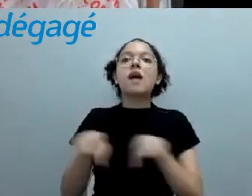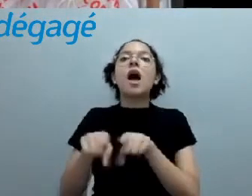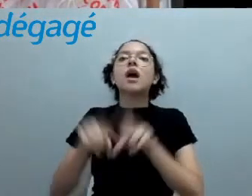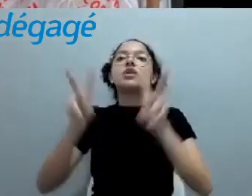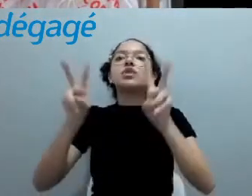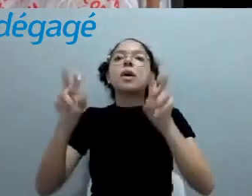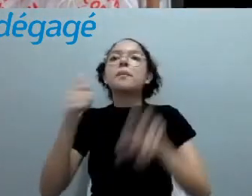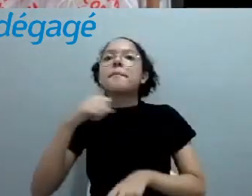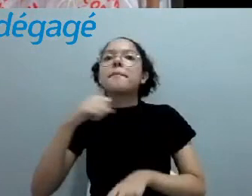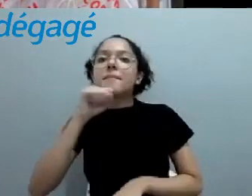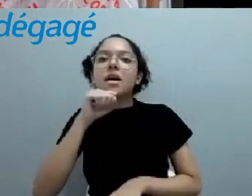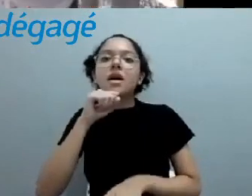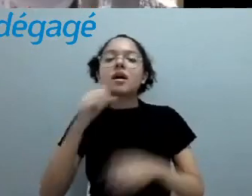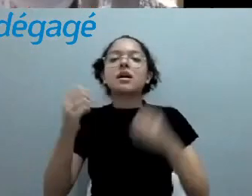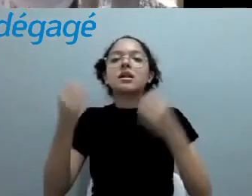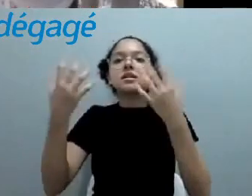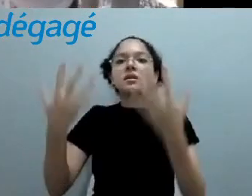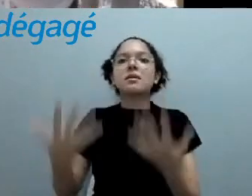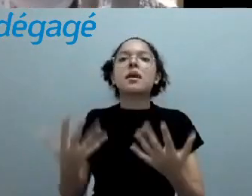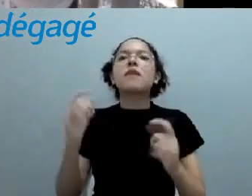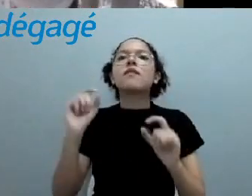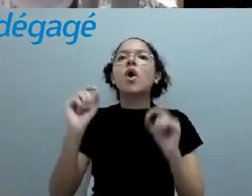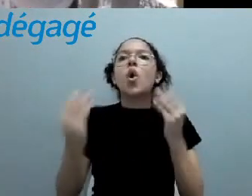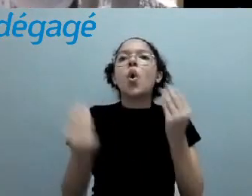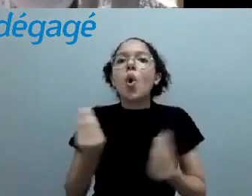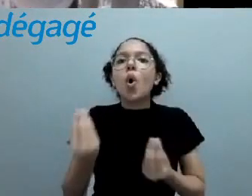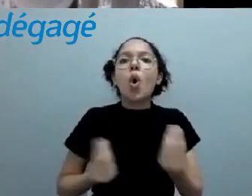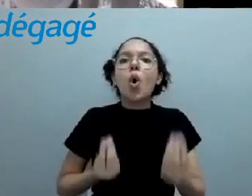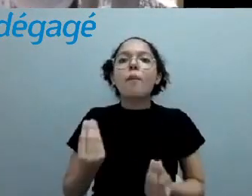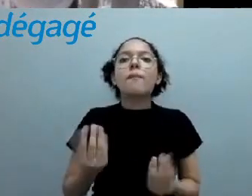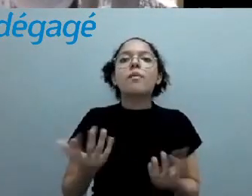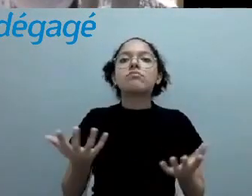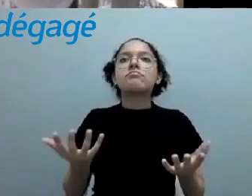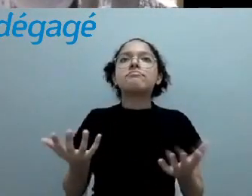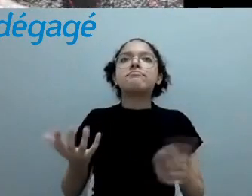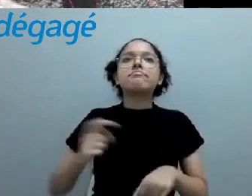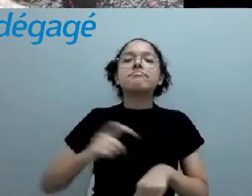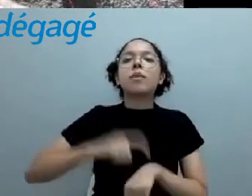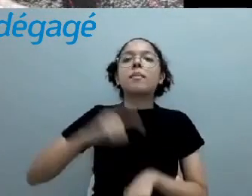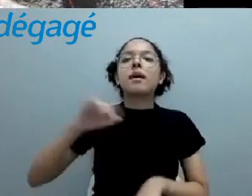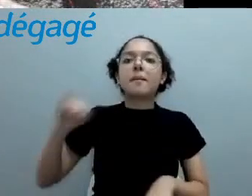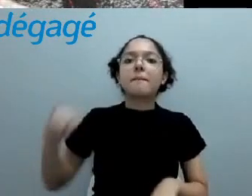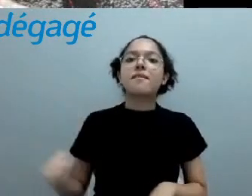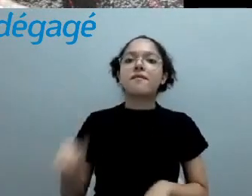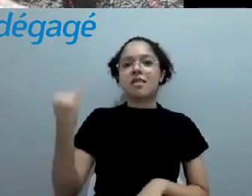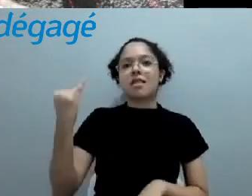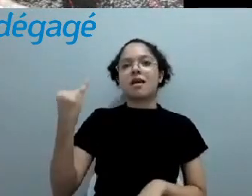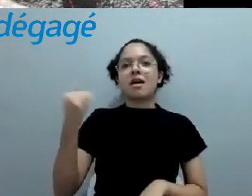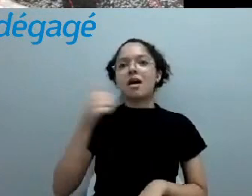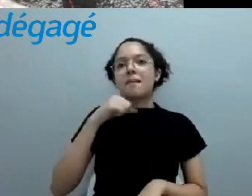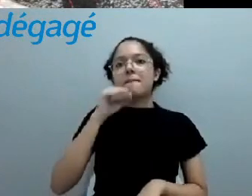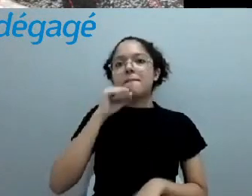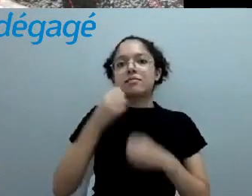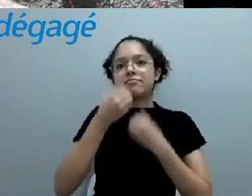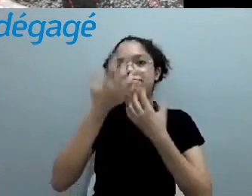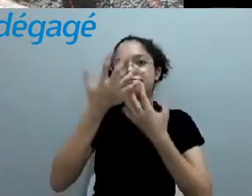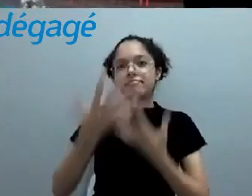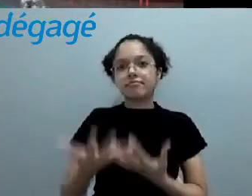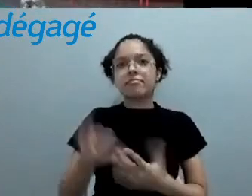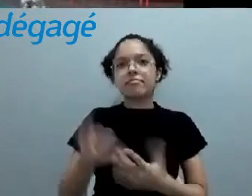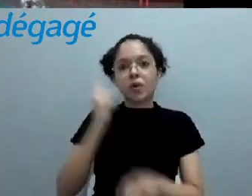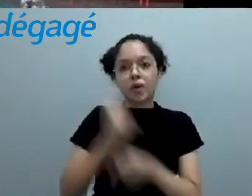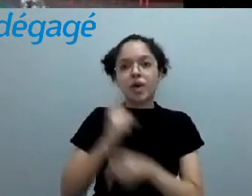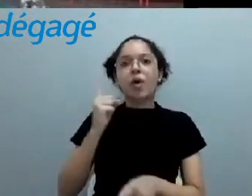até agora, que agora elas começavam a entender que passava a ser um momento delas, né? Então, nós combinamos de ter encontros práticos